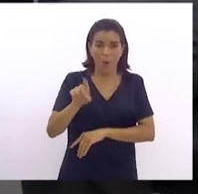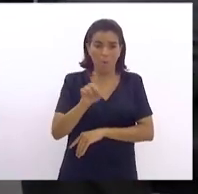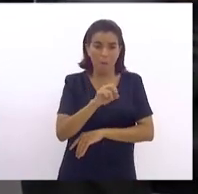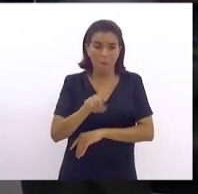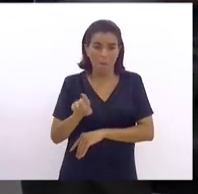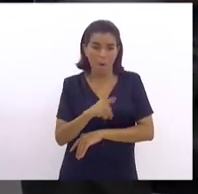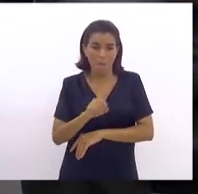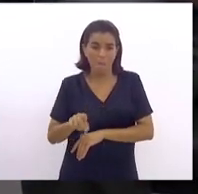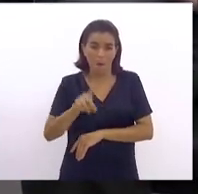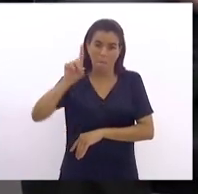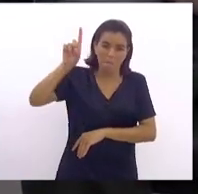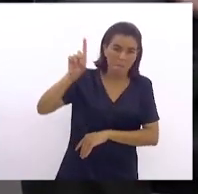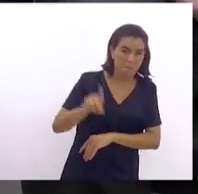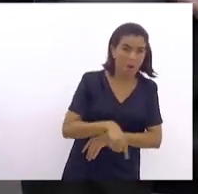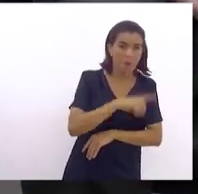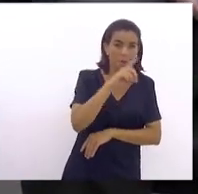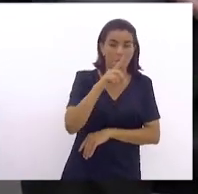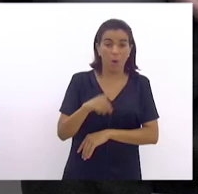E em